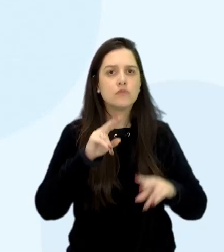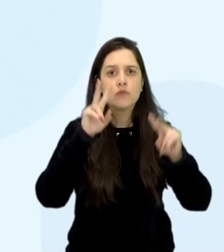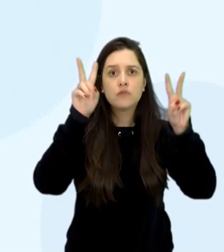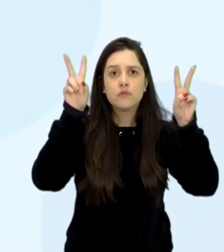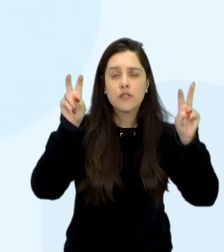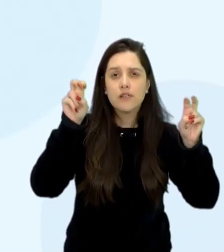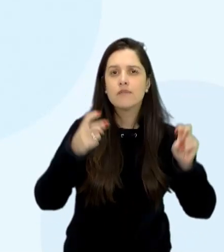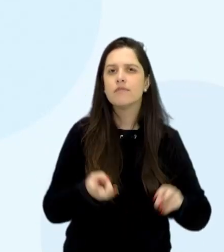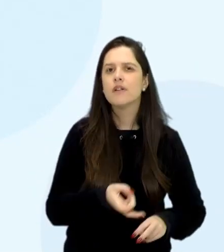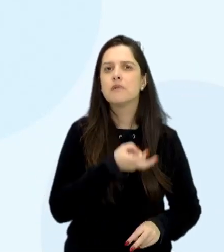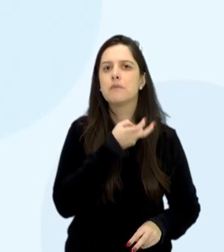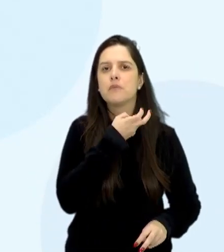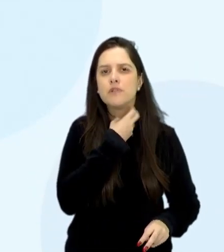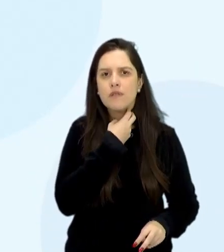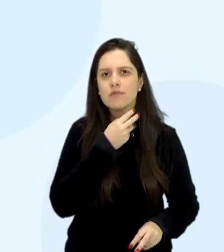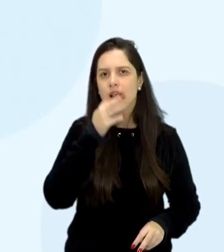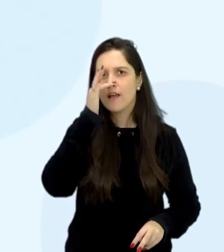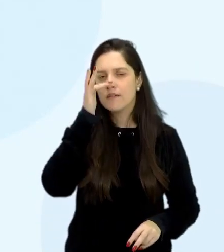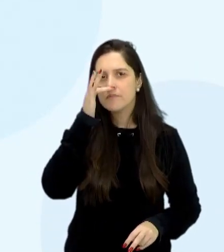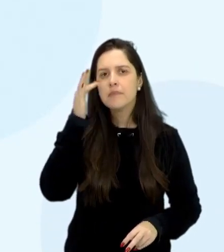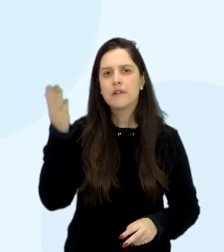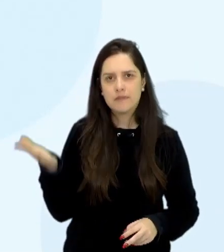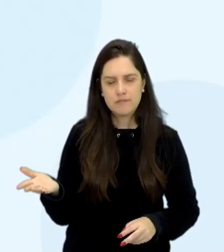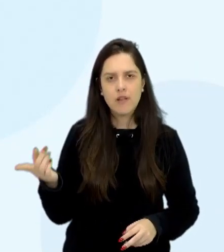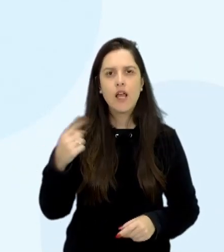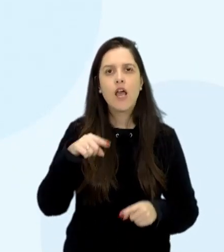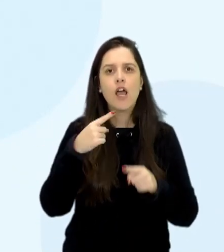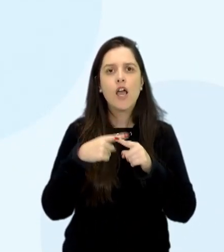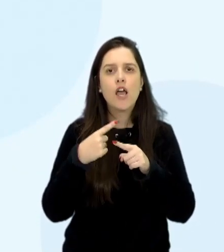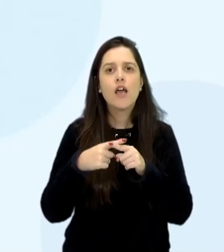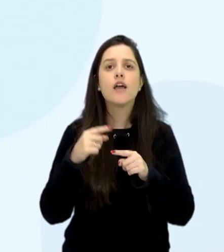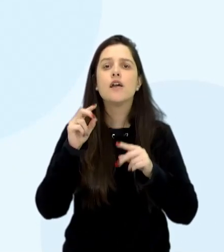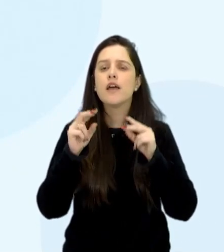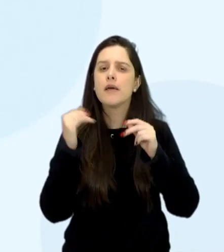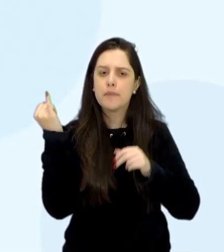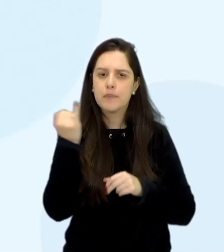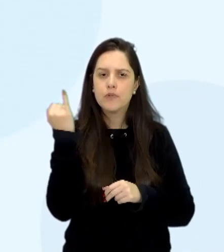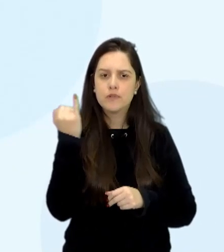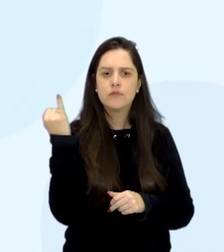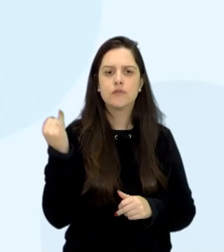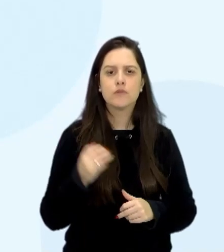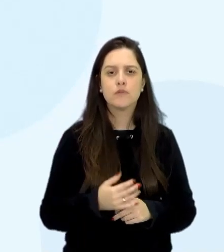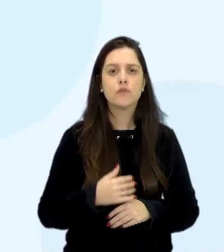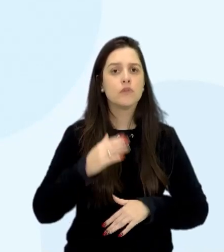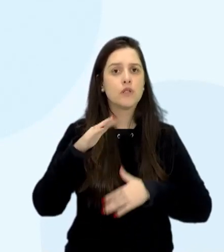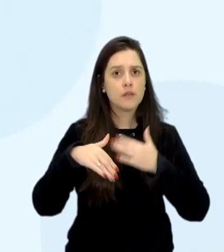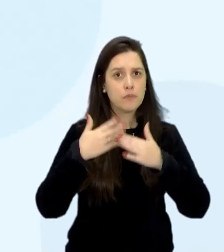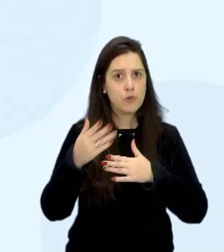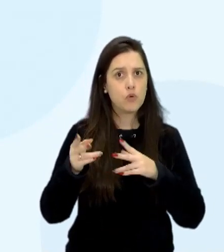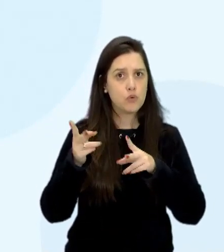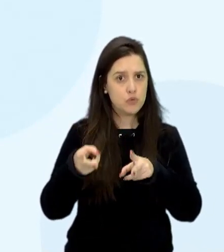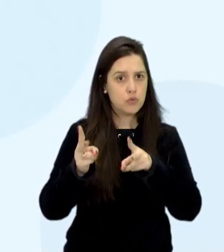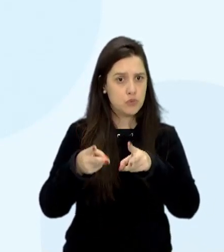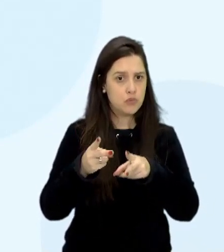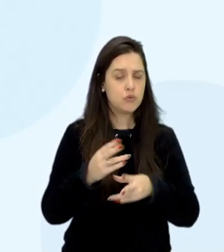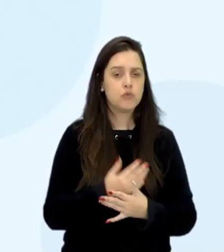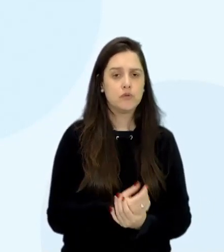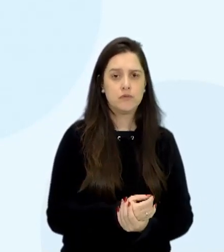dos morcegos e das plantas, tá? Então, esse primeiro passo é importante. Depois, continuando aqui a parte